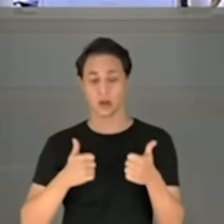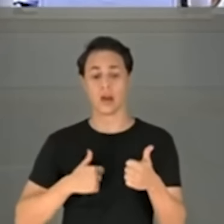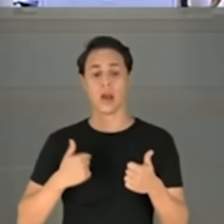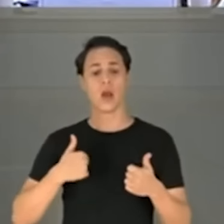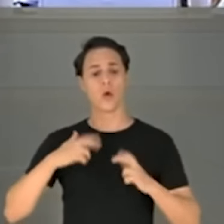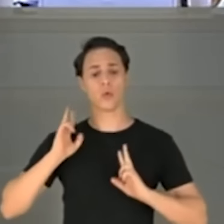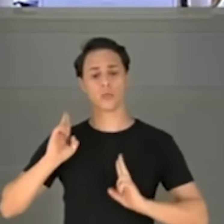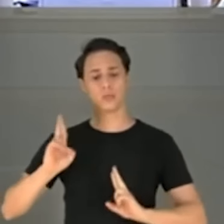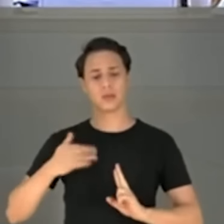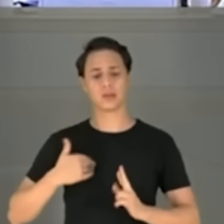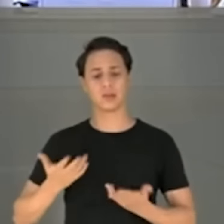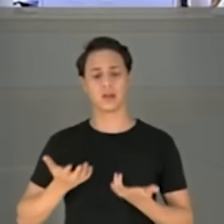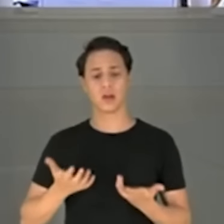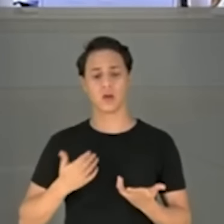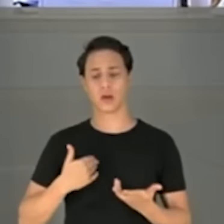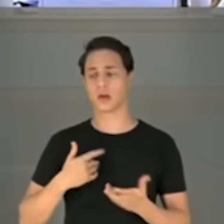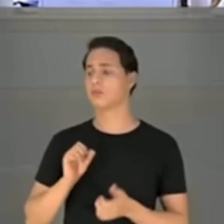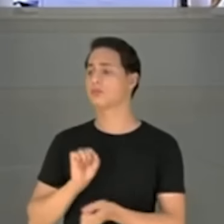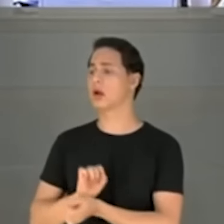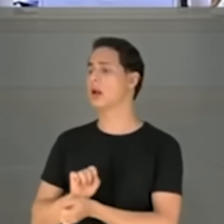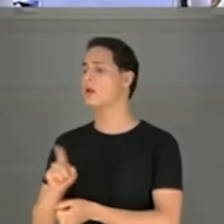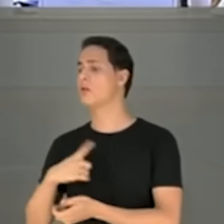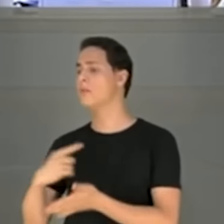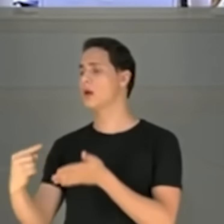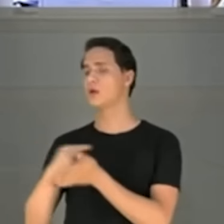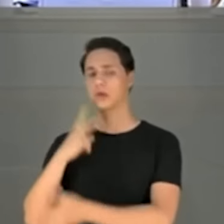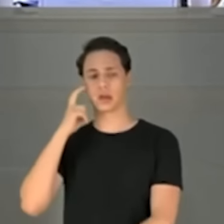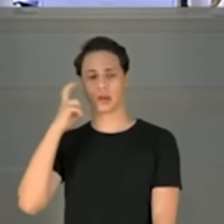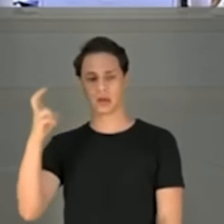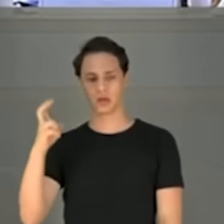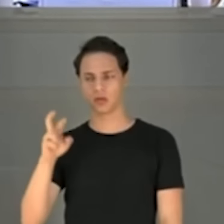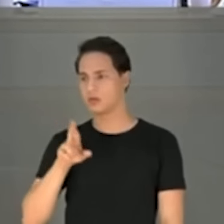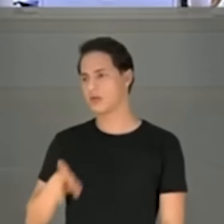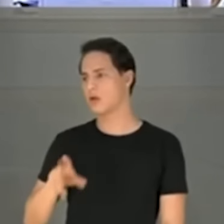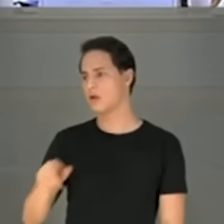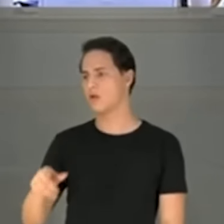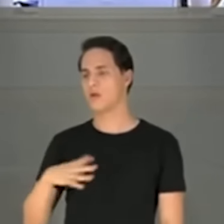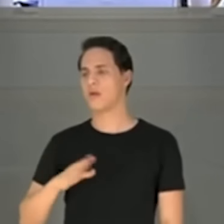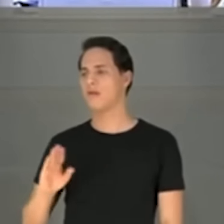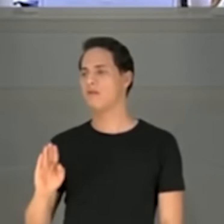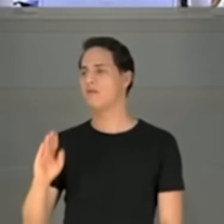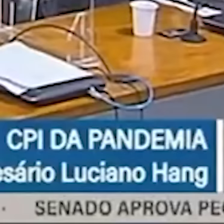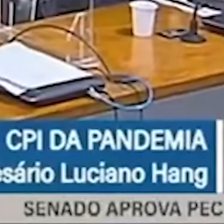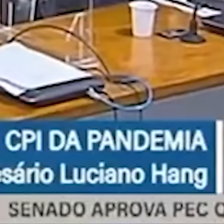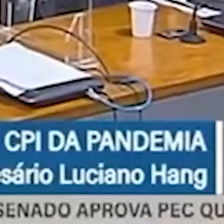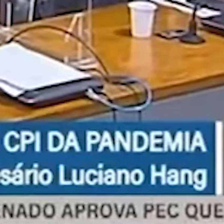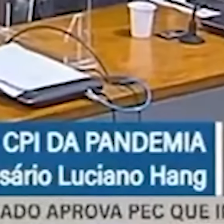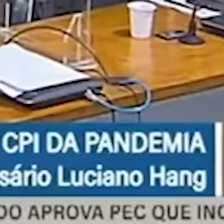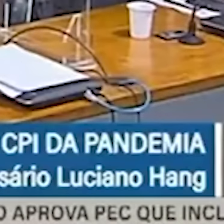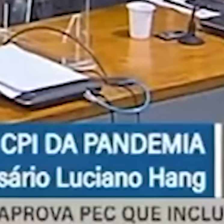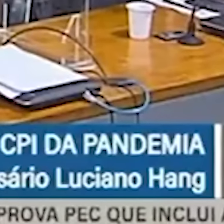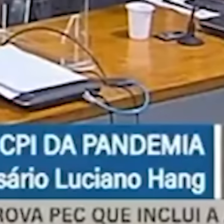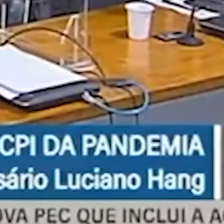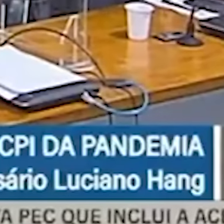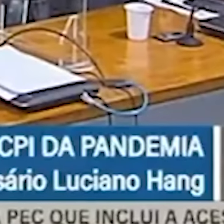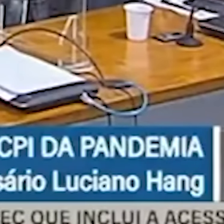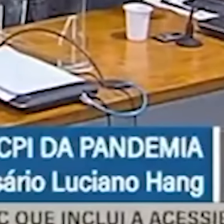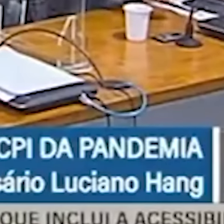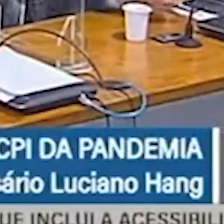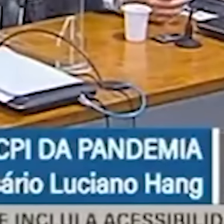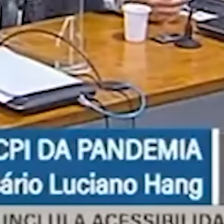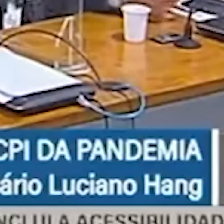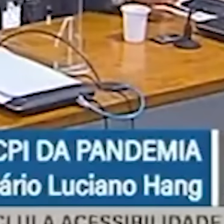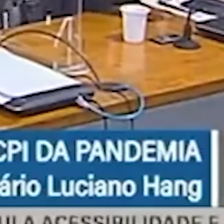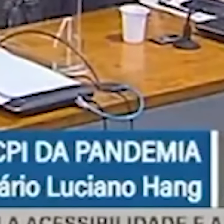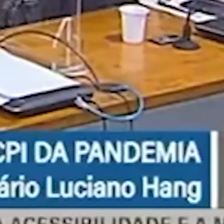Eu esperava perguntas inteligentes e não falsas narrativas. Vamos começar lá, vamos começar.